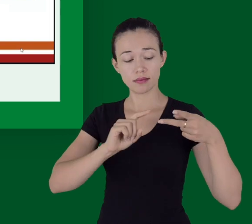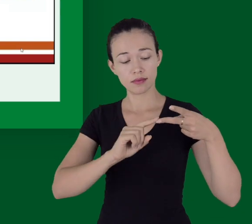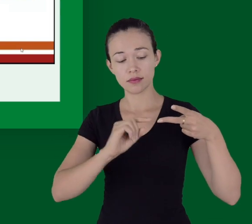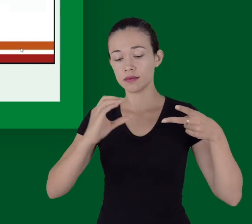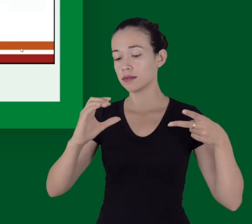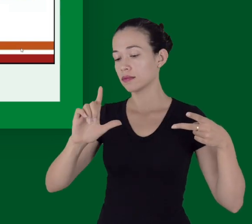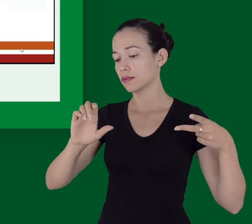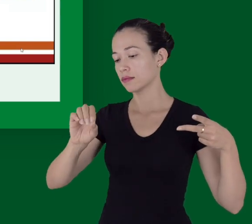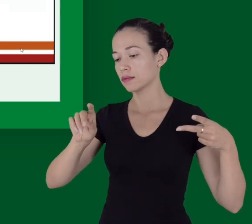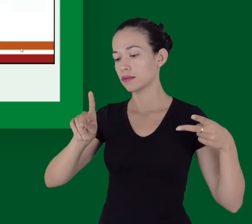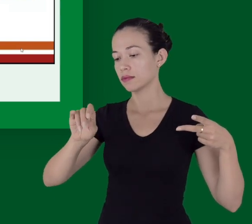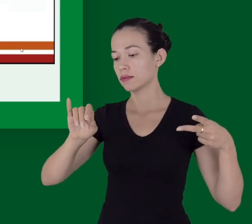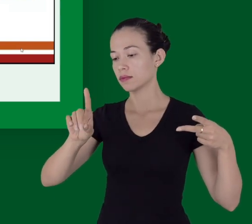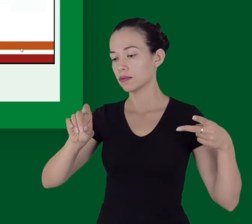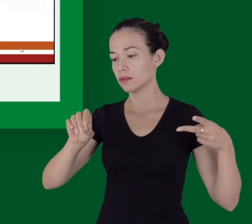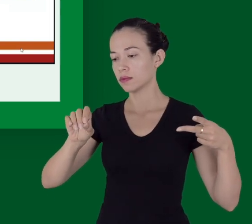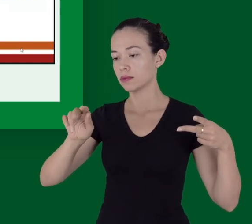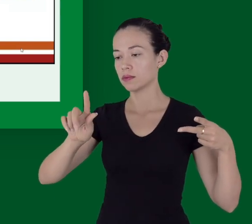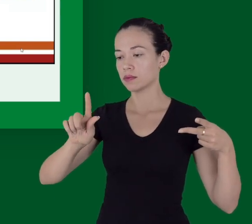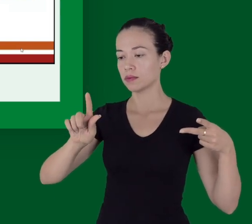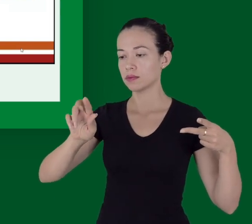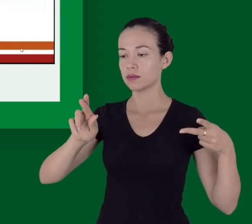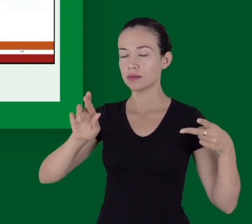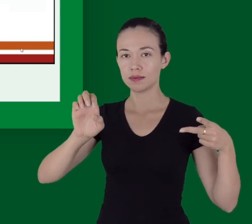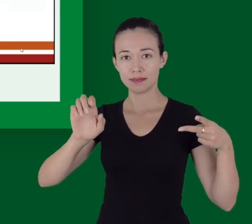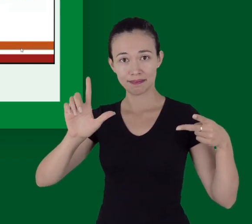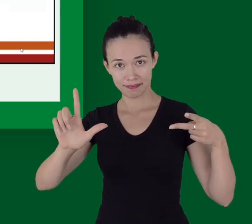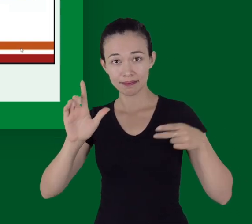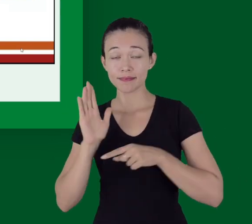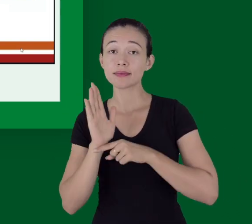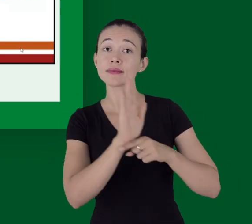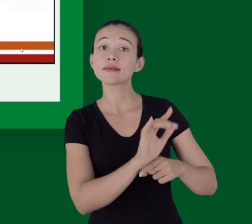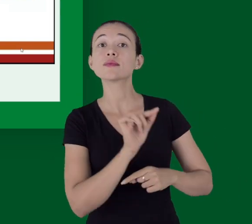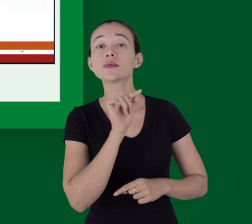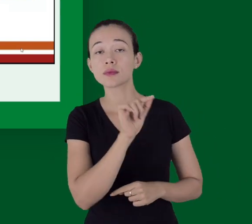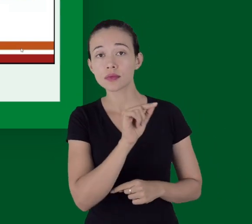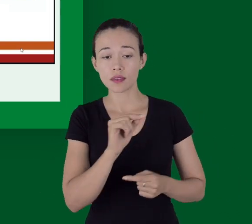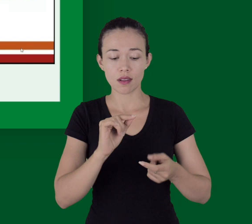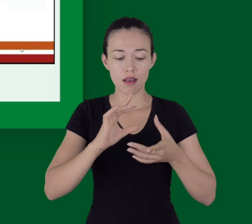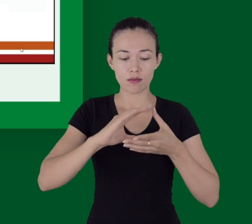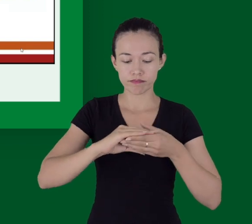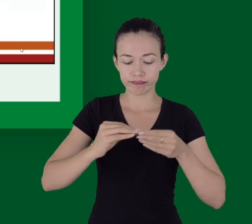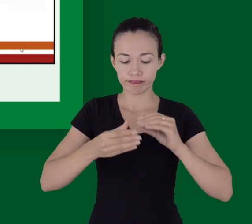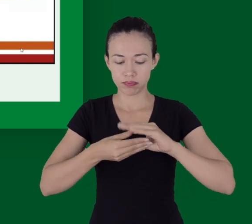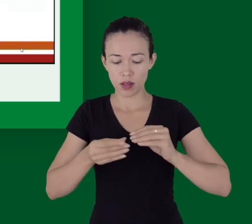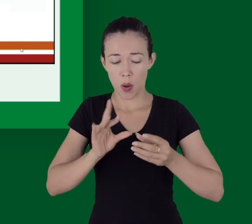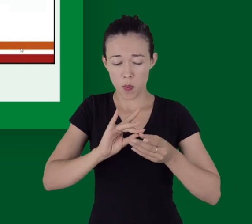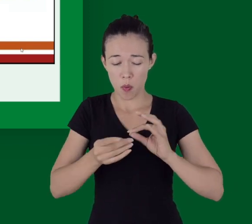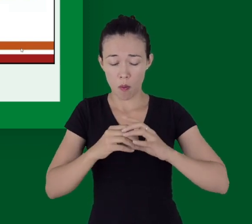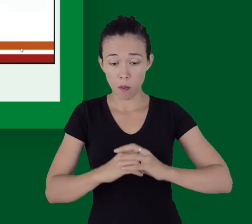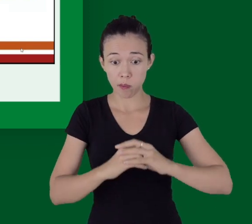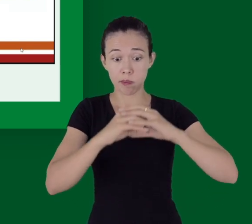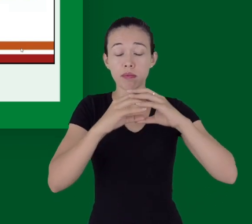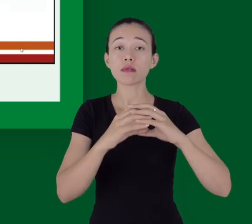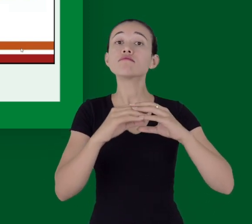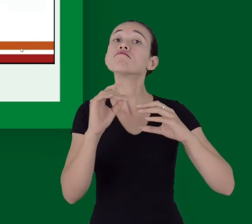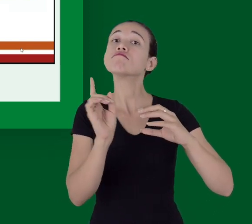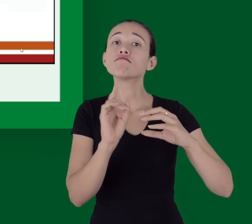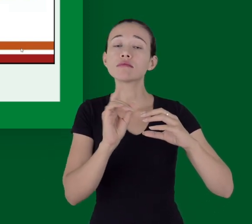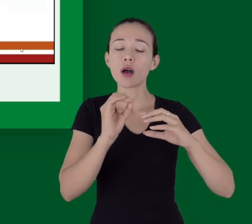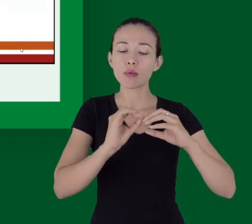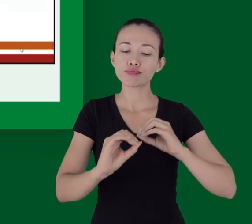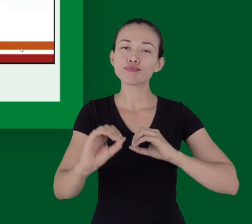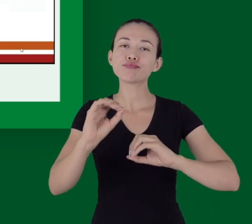é um anticoagulante. E depois disso, a união deles também leva à formação, agregação e ativação